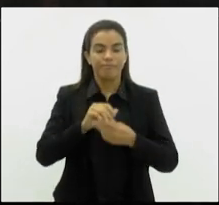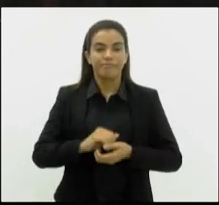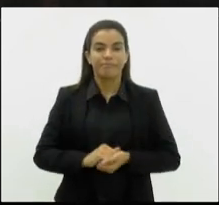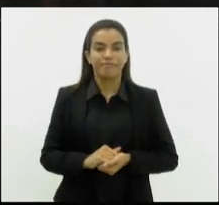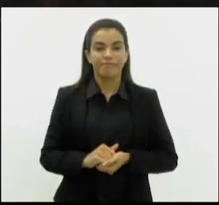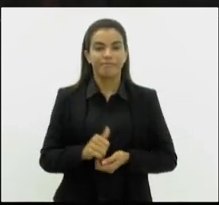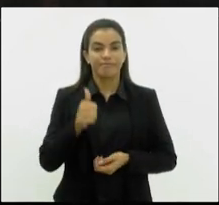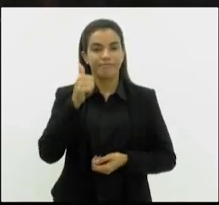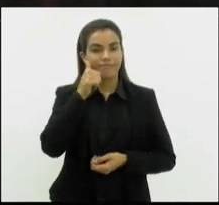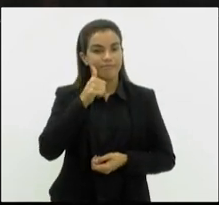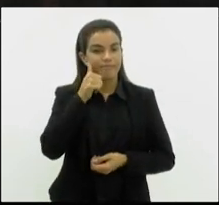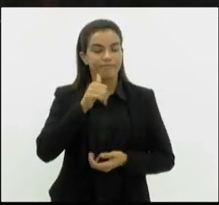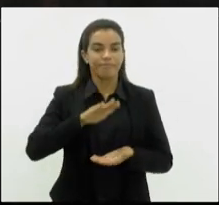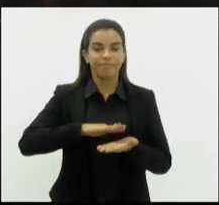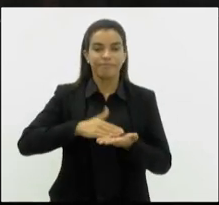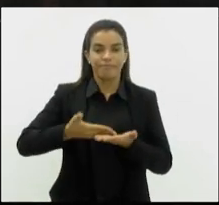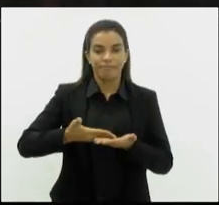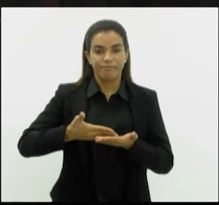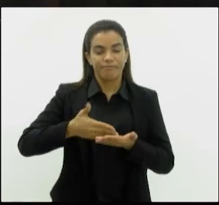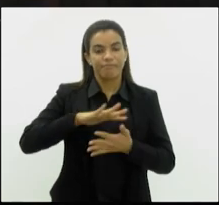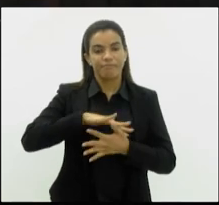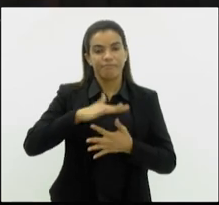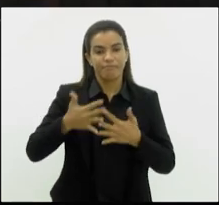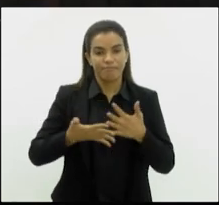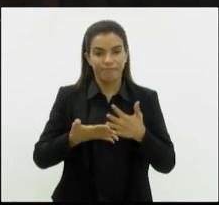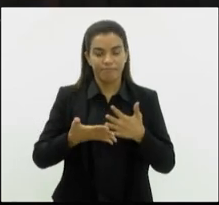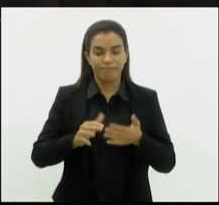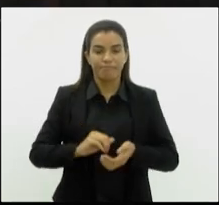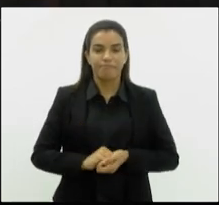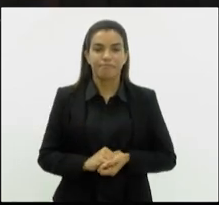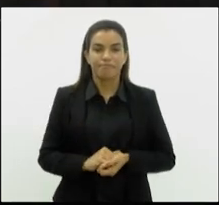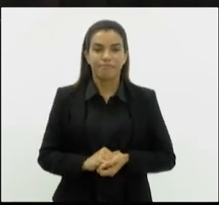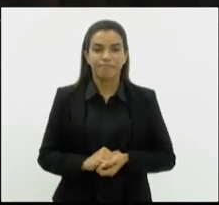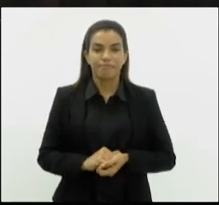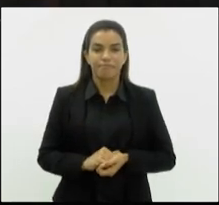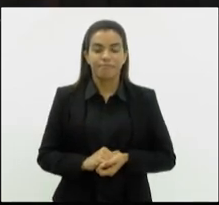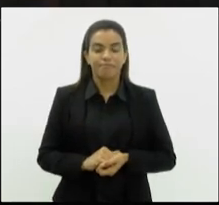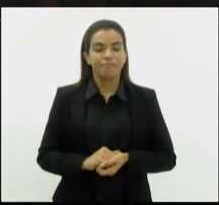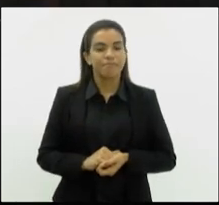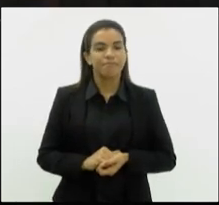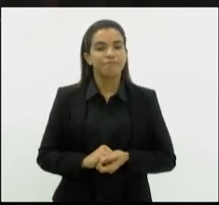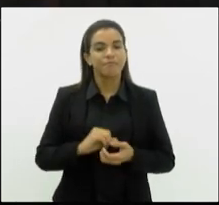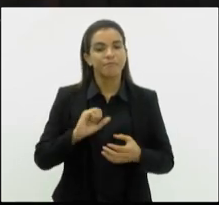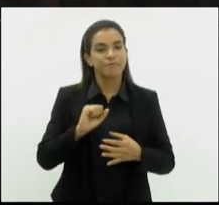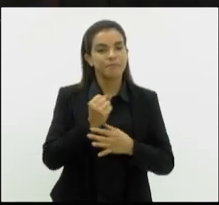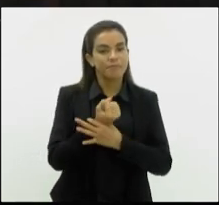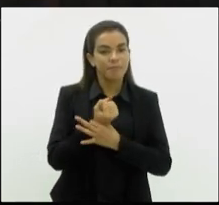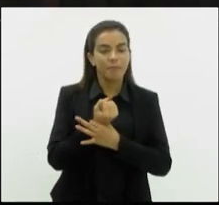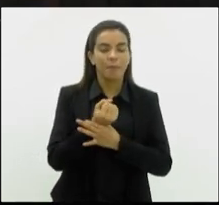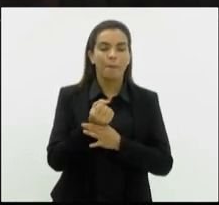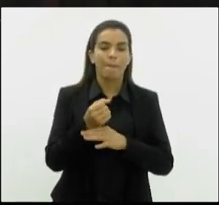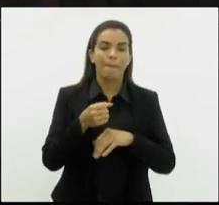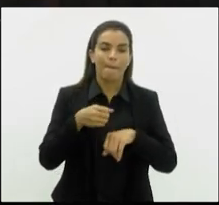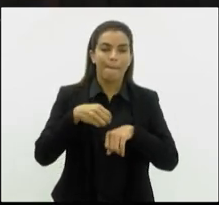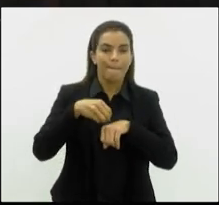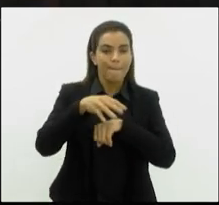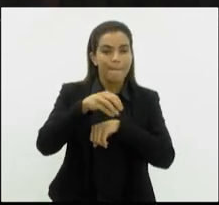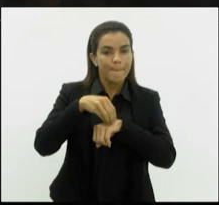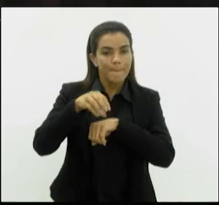senhora intérprete da língua de Libras, que leva a nossa voz